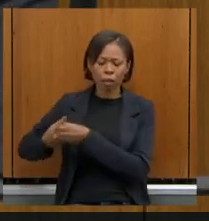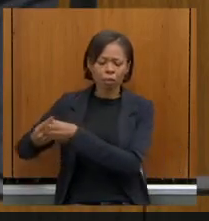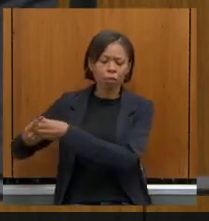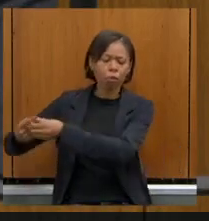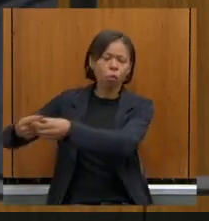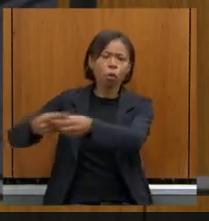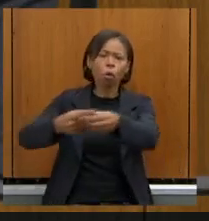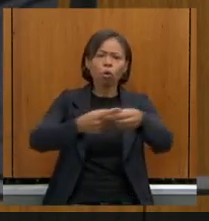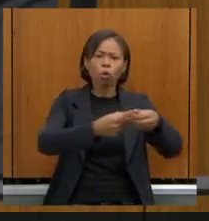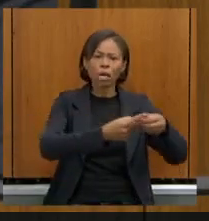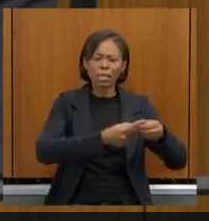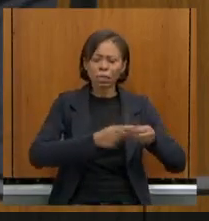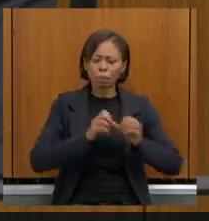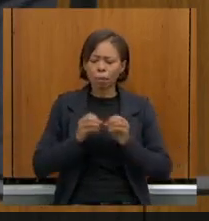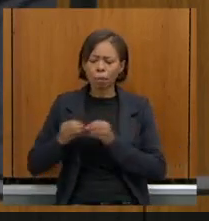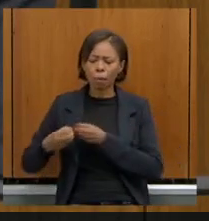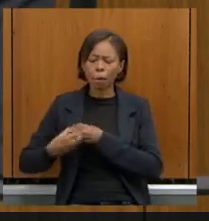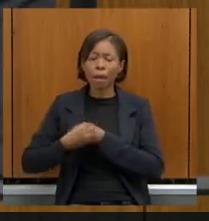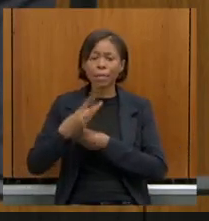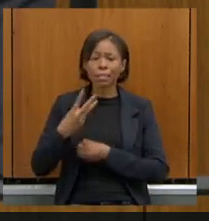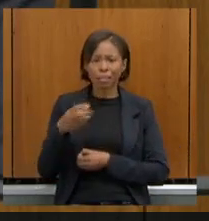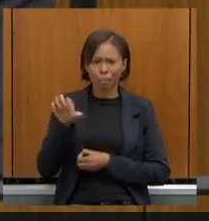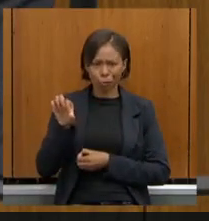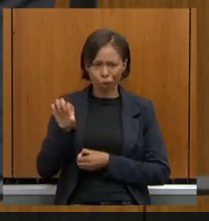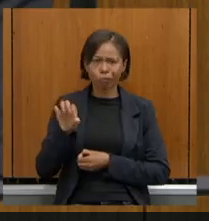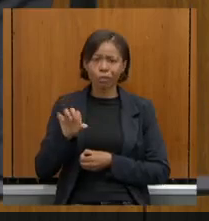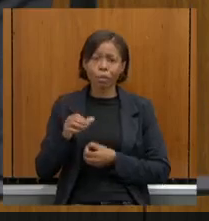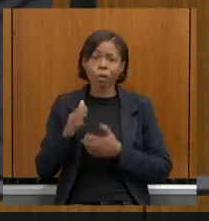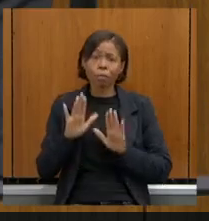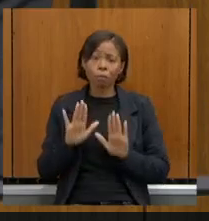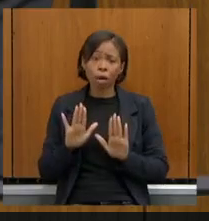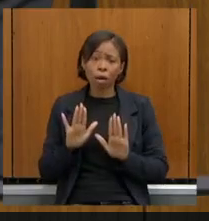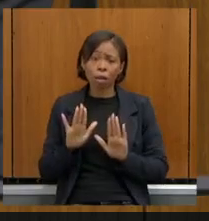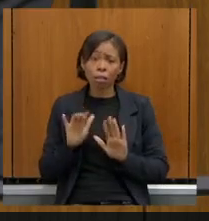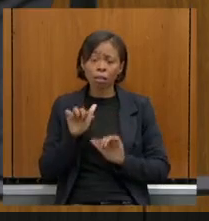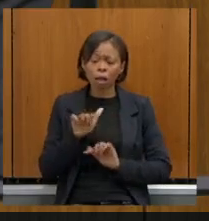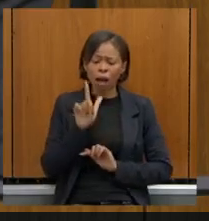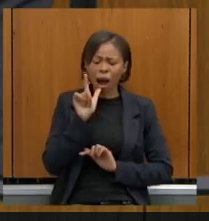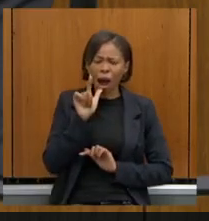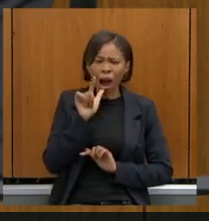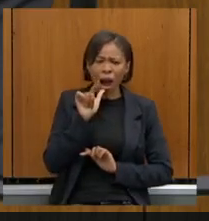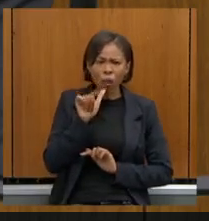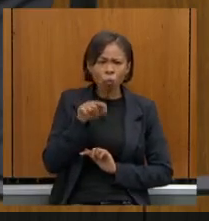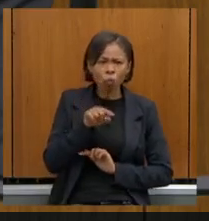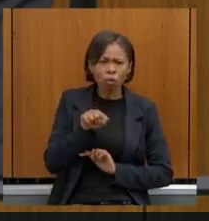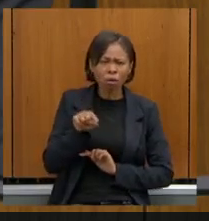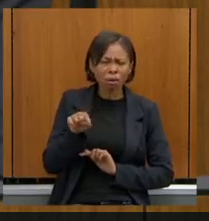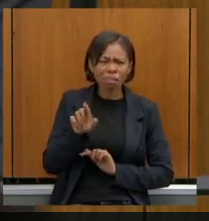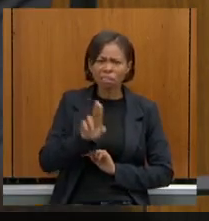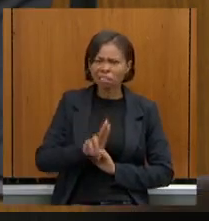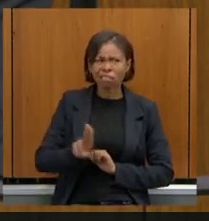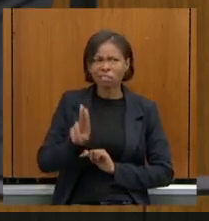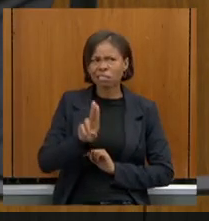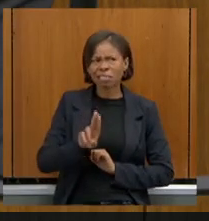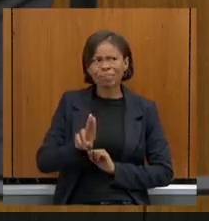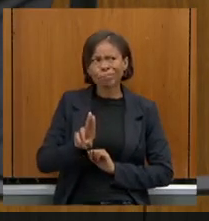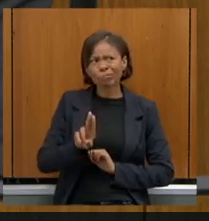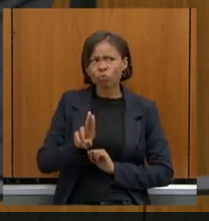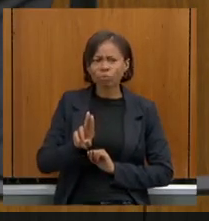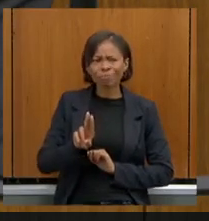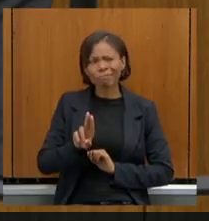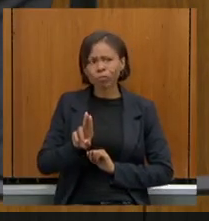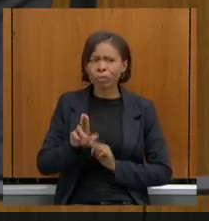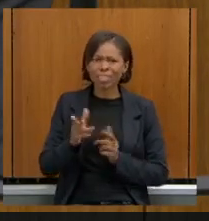situação onde a gente vê que os usos das águas estão sendo de forma assim ainda não é conclusivo não mas